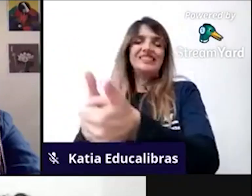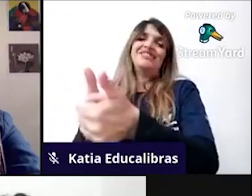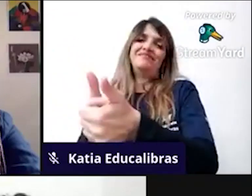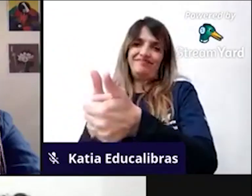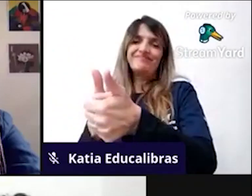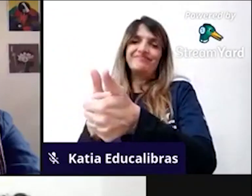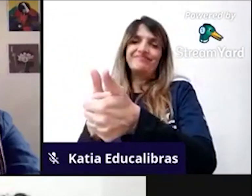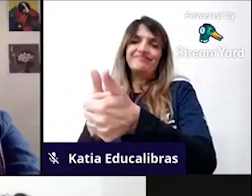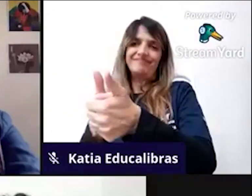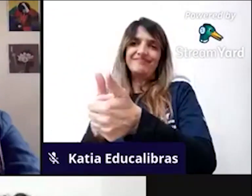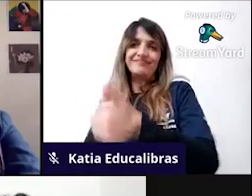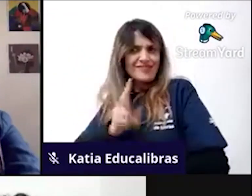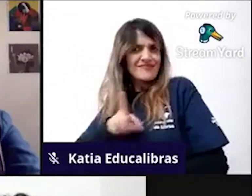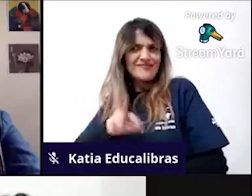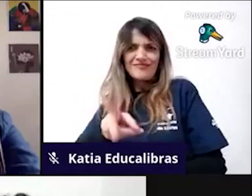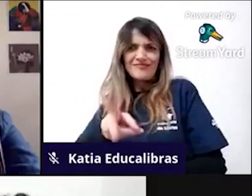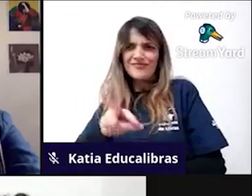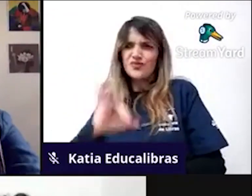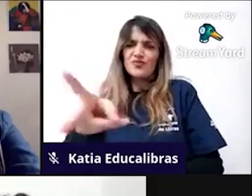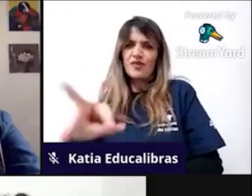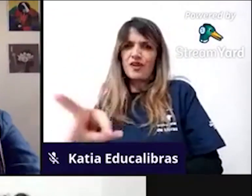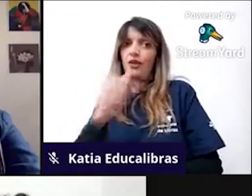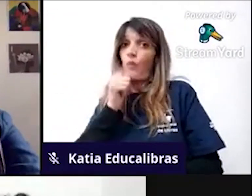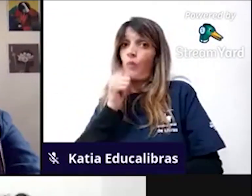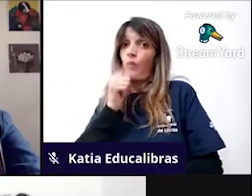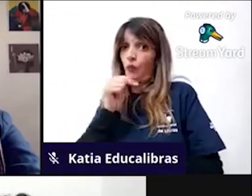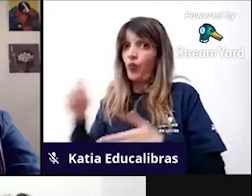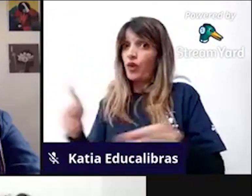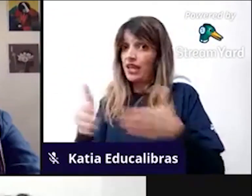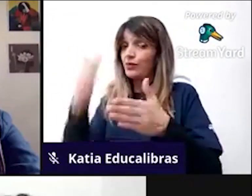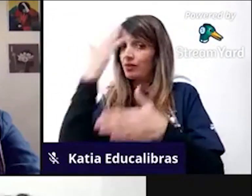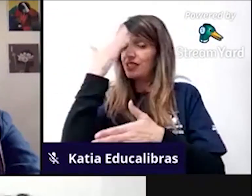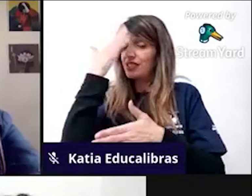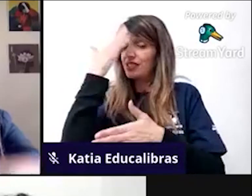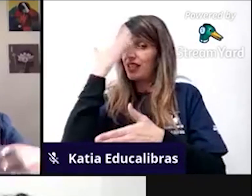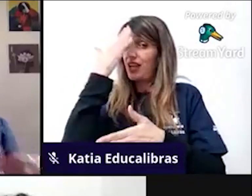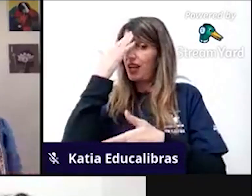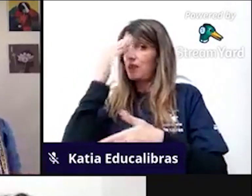E ele segue adiante porque ele sabe que rio que para